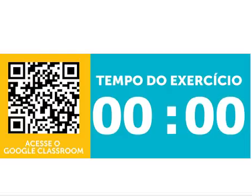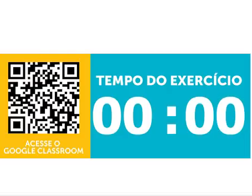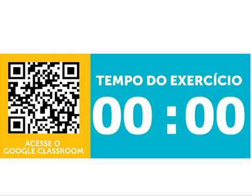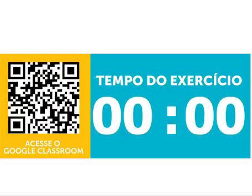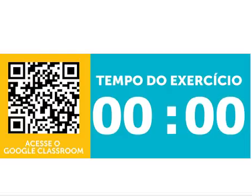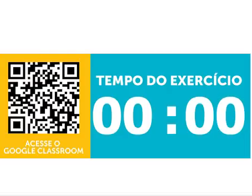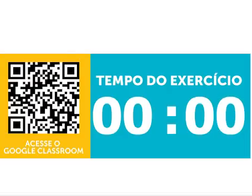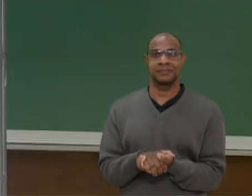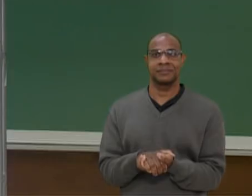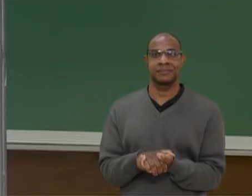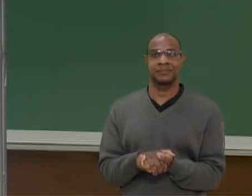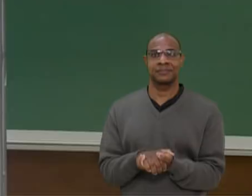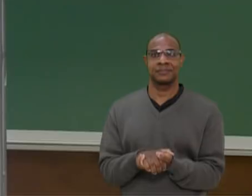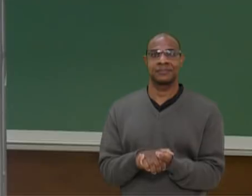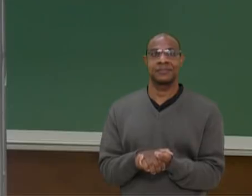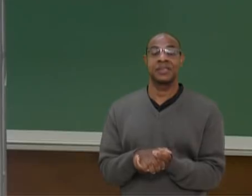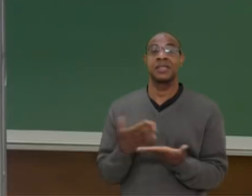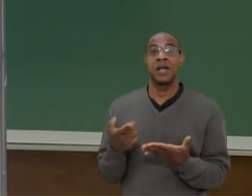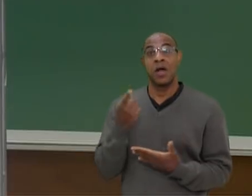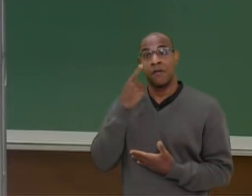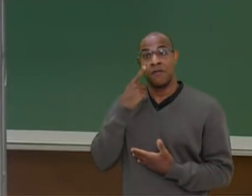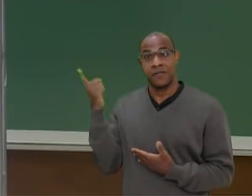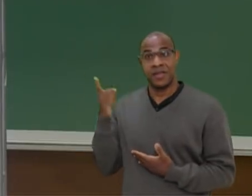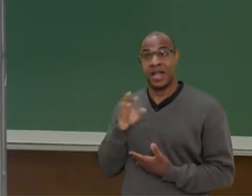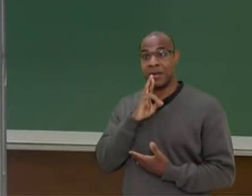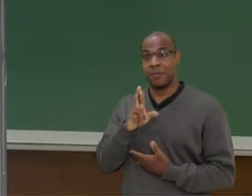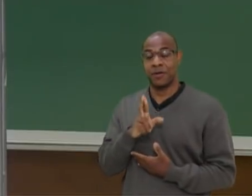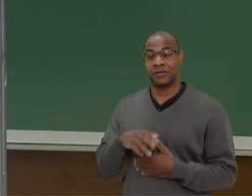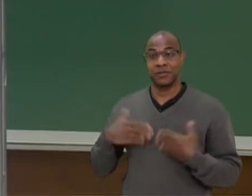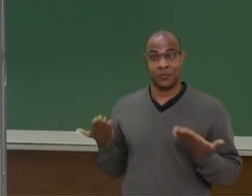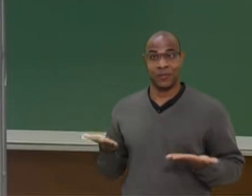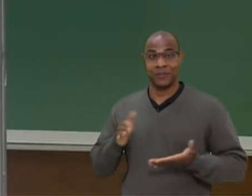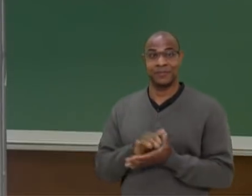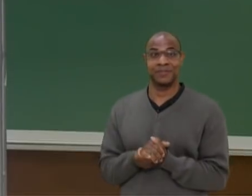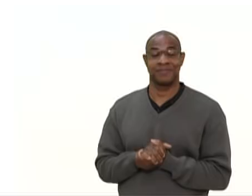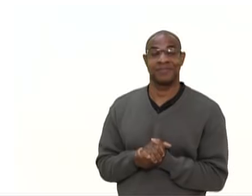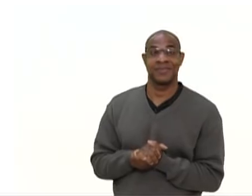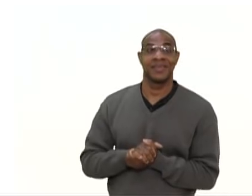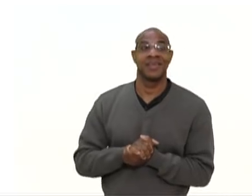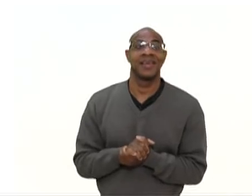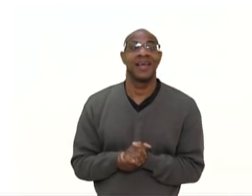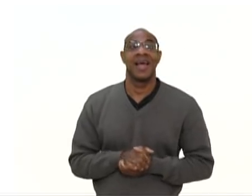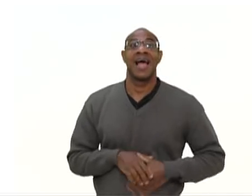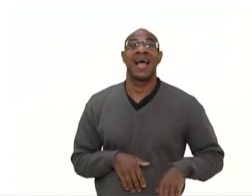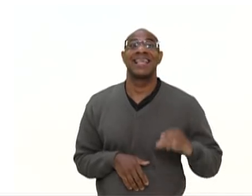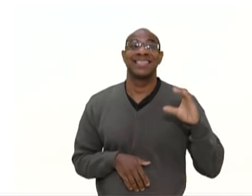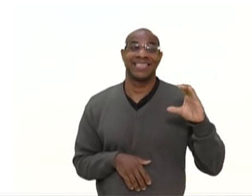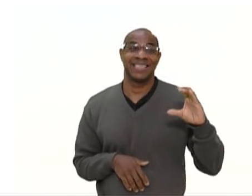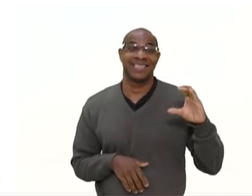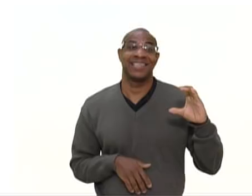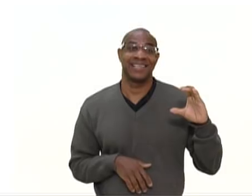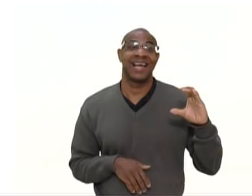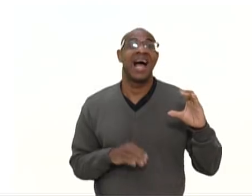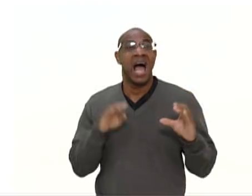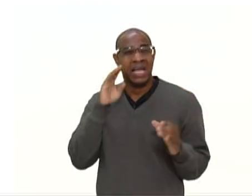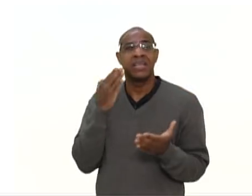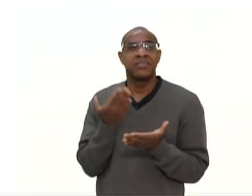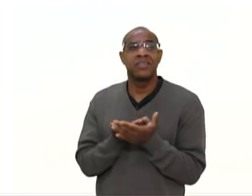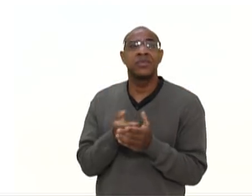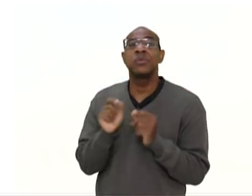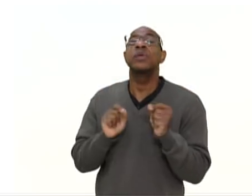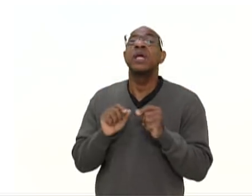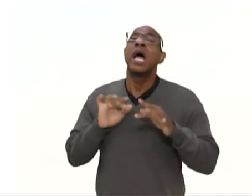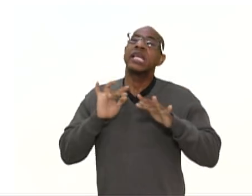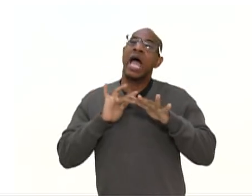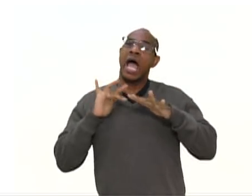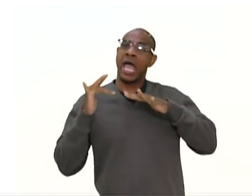conferindo a nossa resposta. A letra C, acredito que